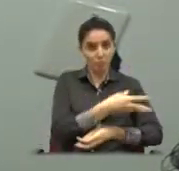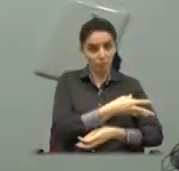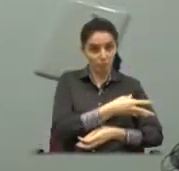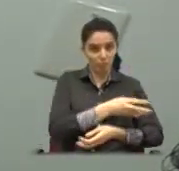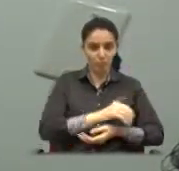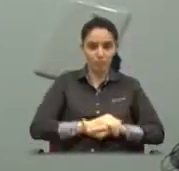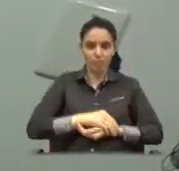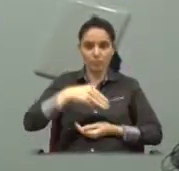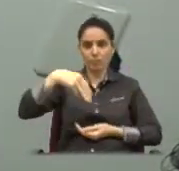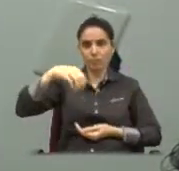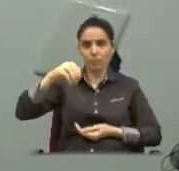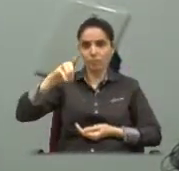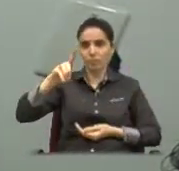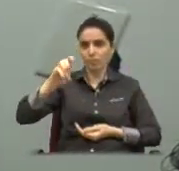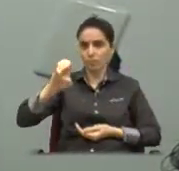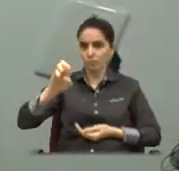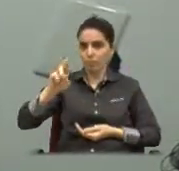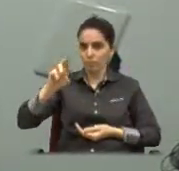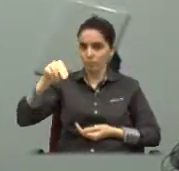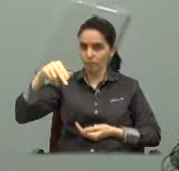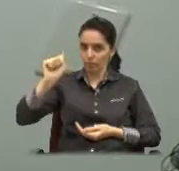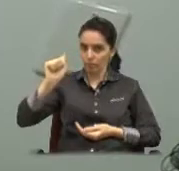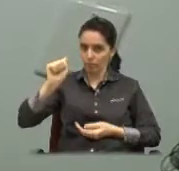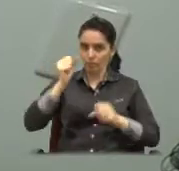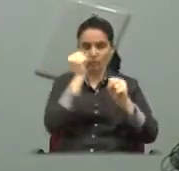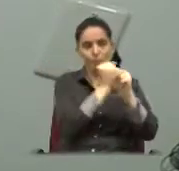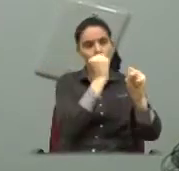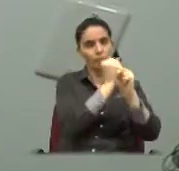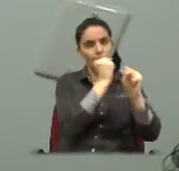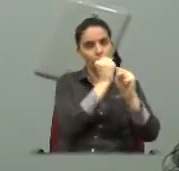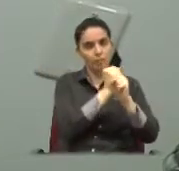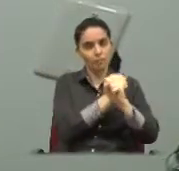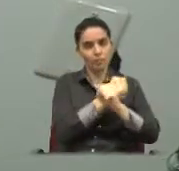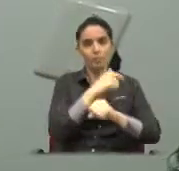também ela teve uma participação do entalhador italiano